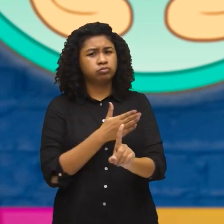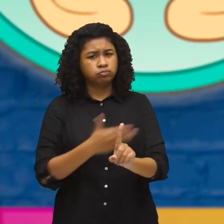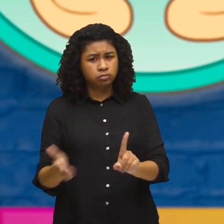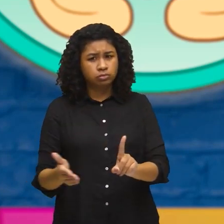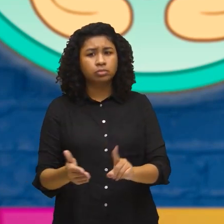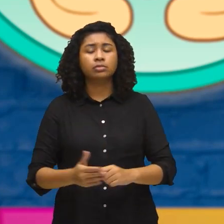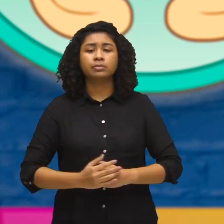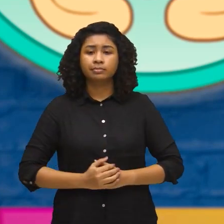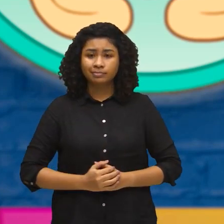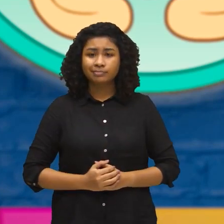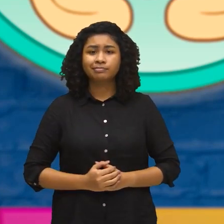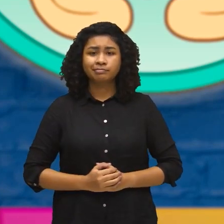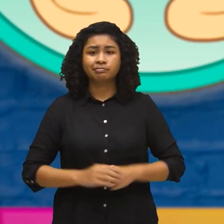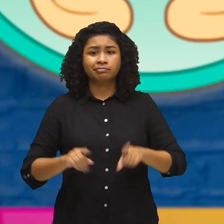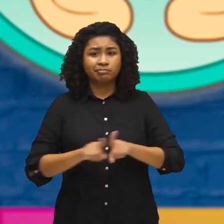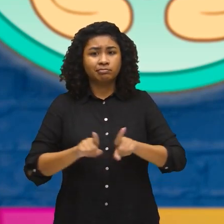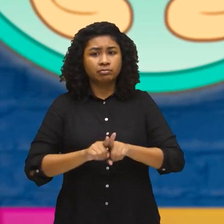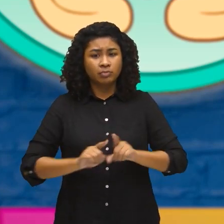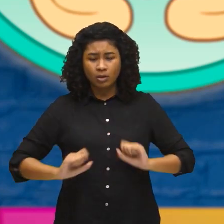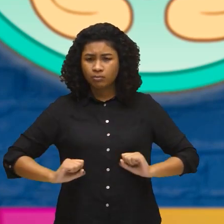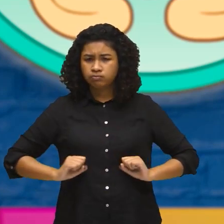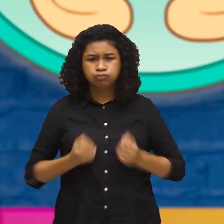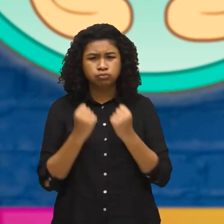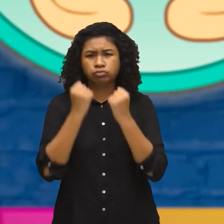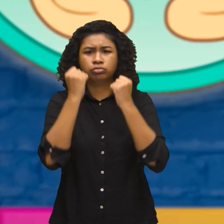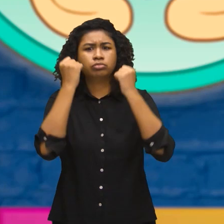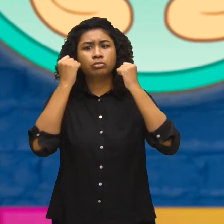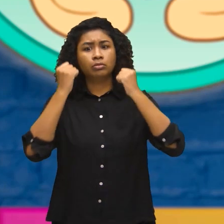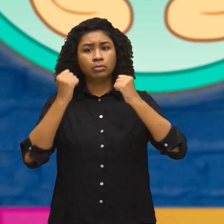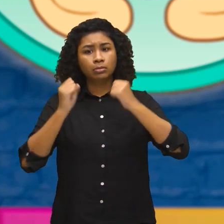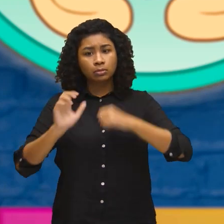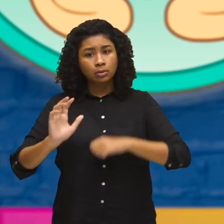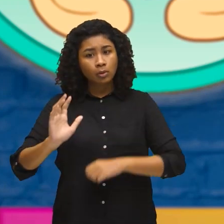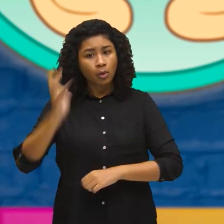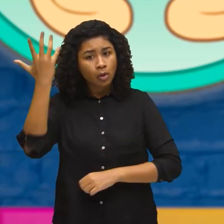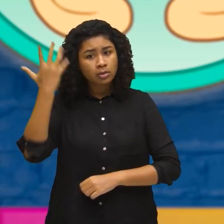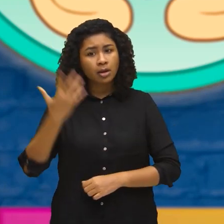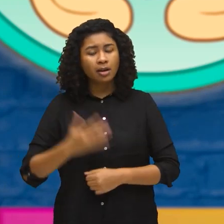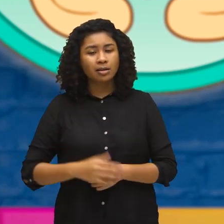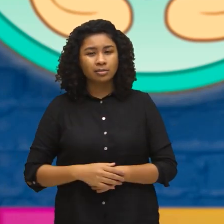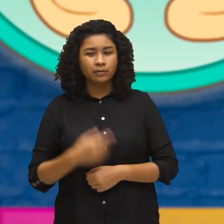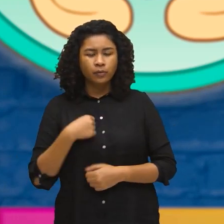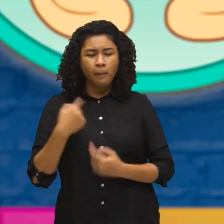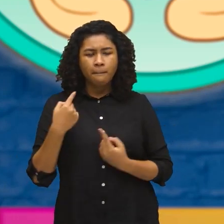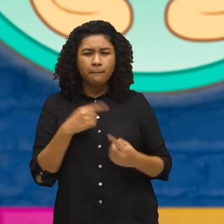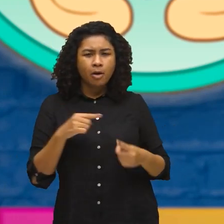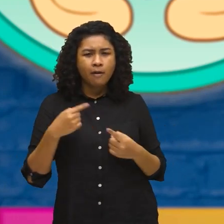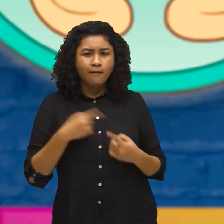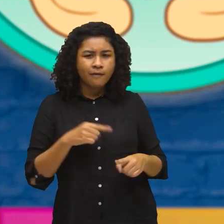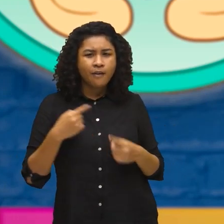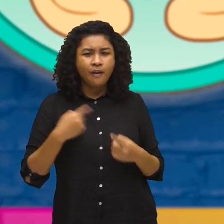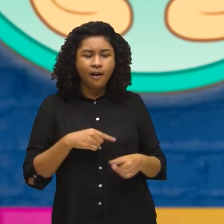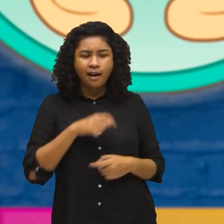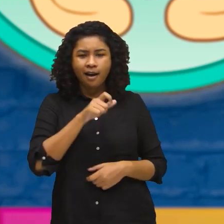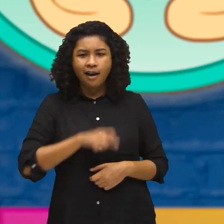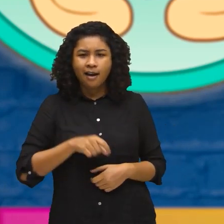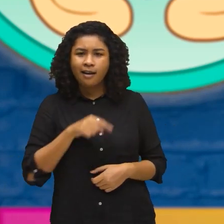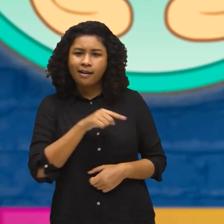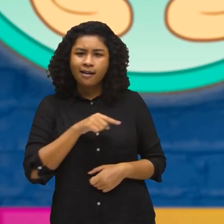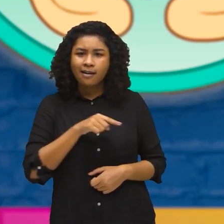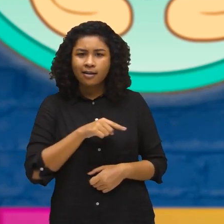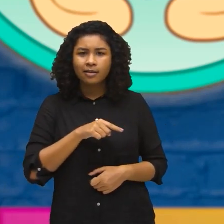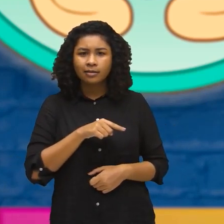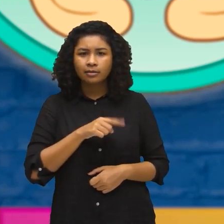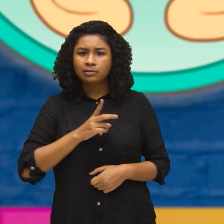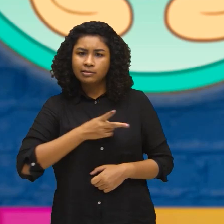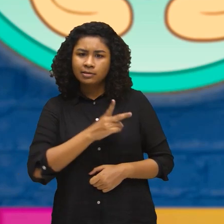pequenos surtos podem acontecer também. Eu vou mexer com aquele coleguinha, eu sempre vou sumir com